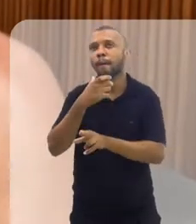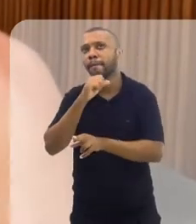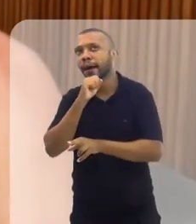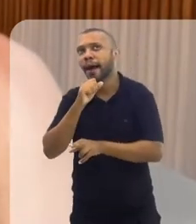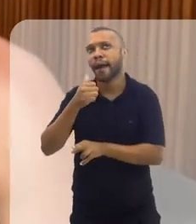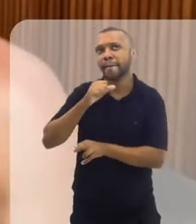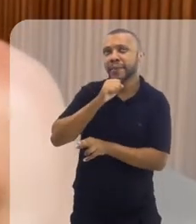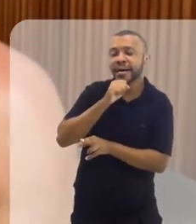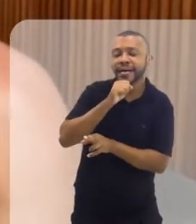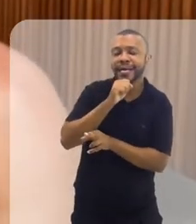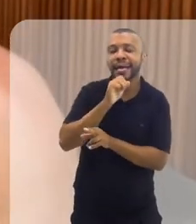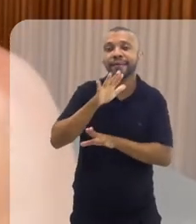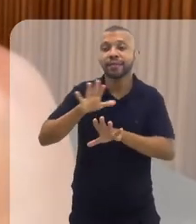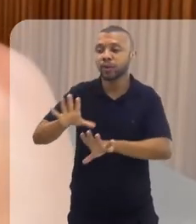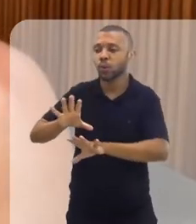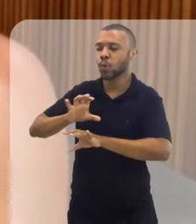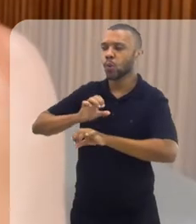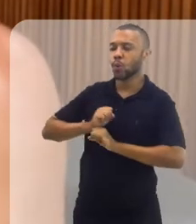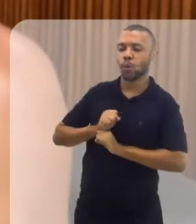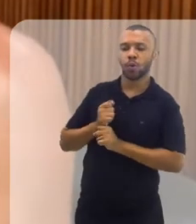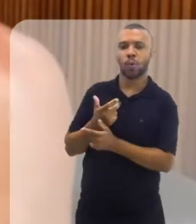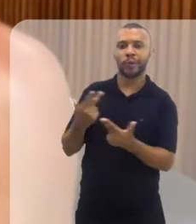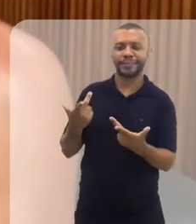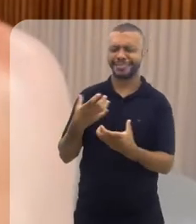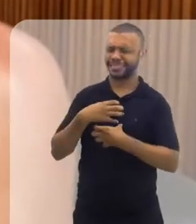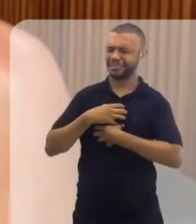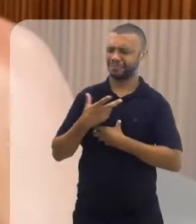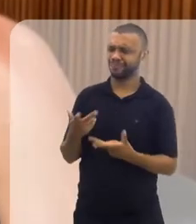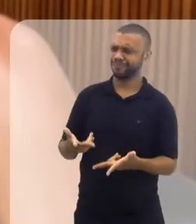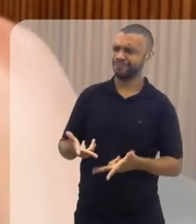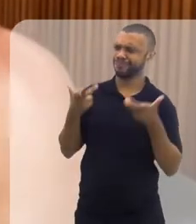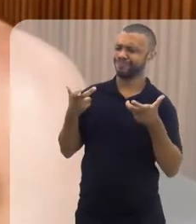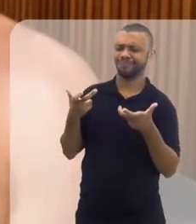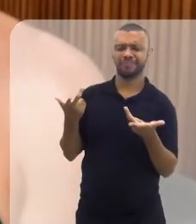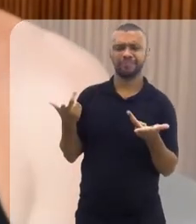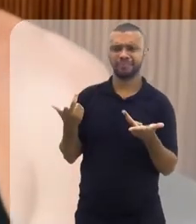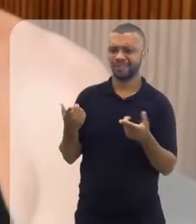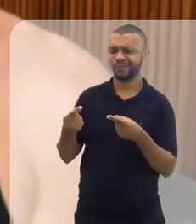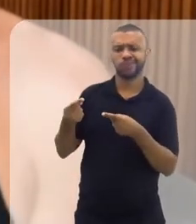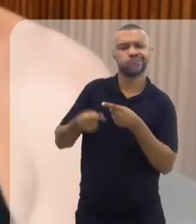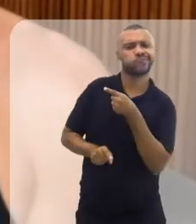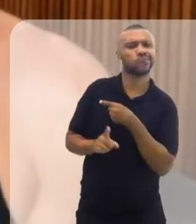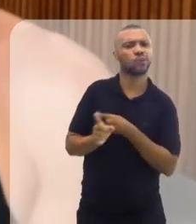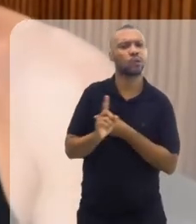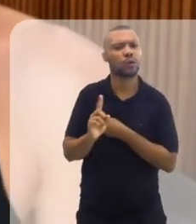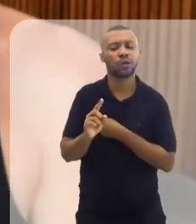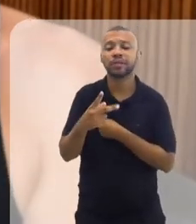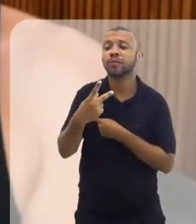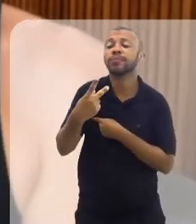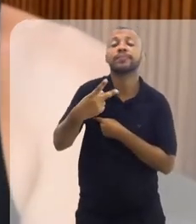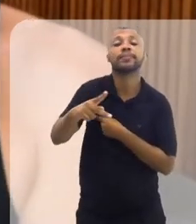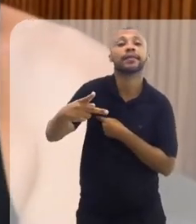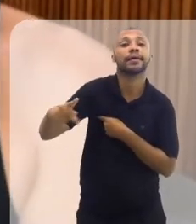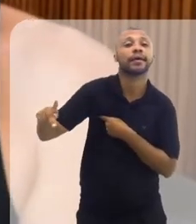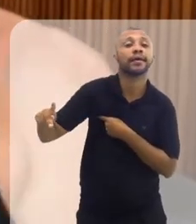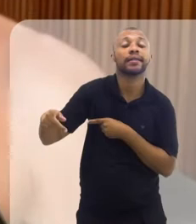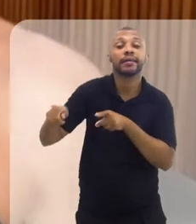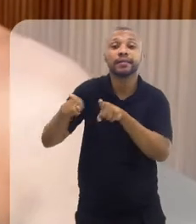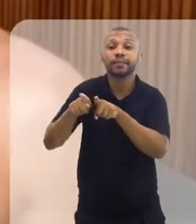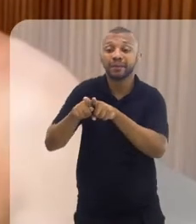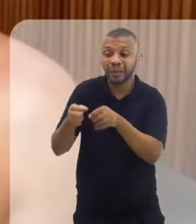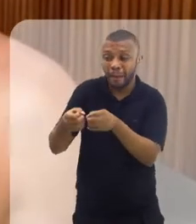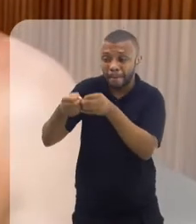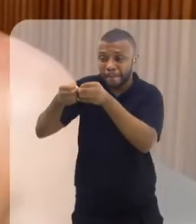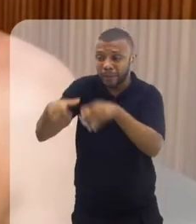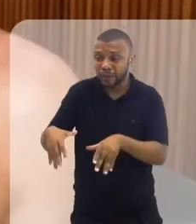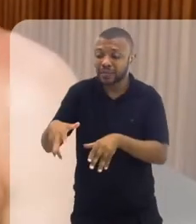gente acaba carregando coisas que depois a gente percebe que não são nossas, né? São deles e que também não